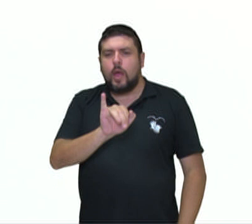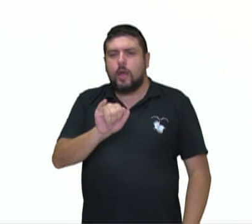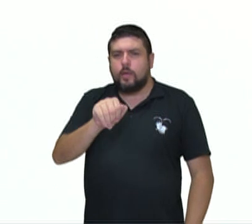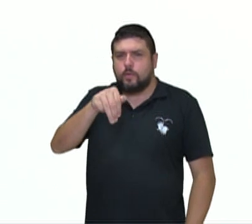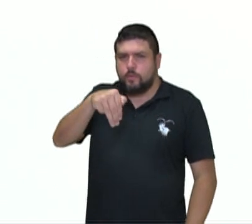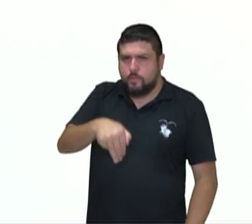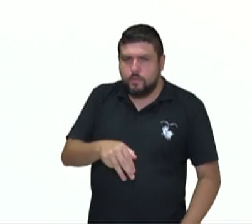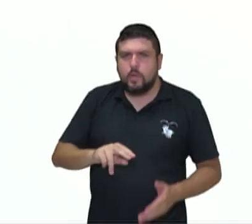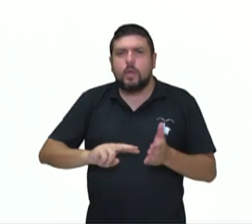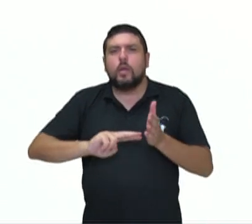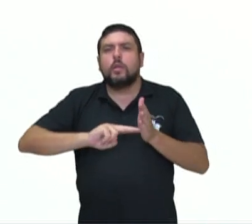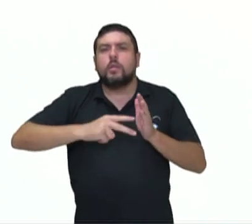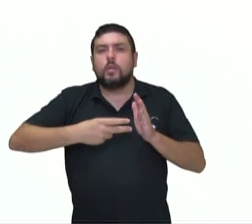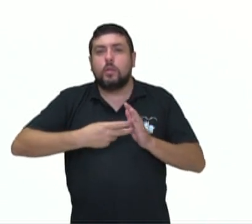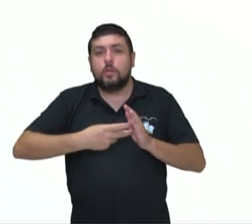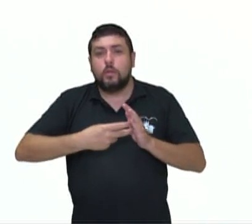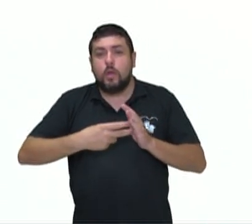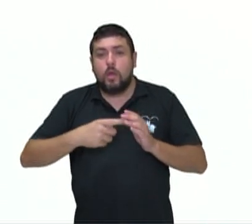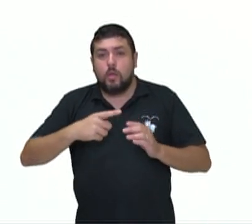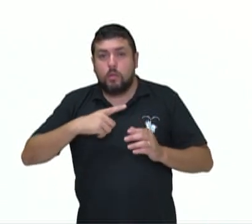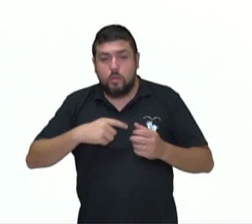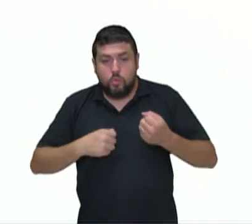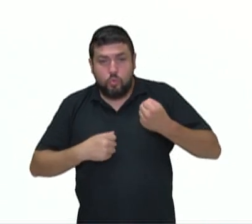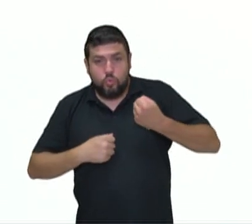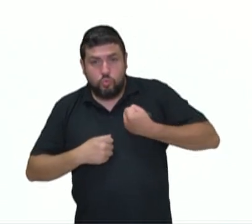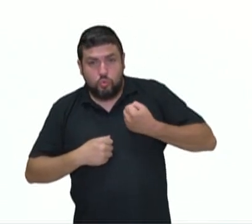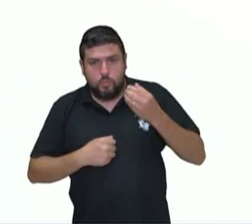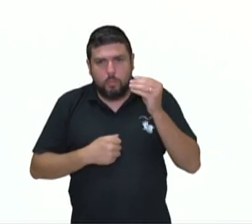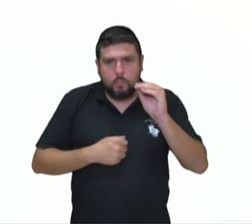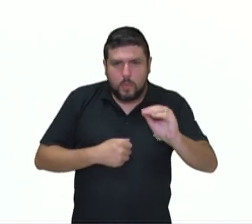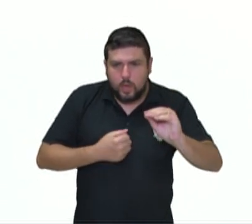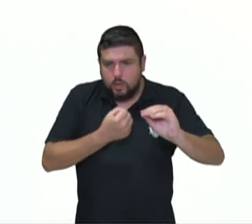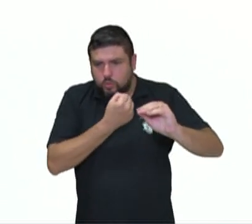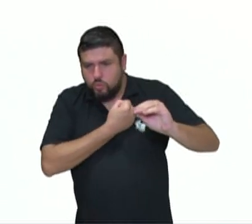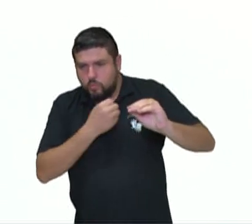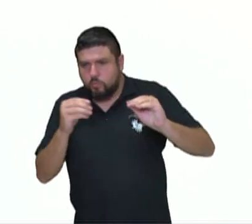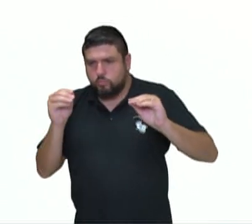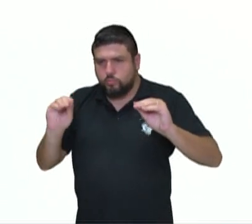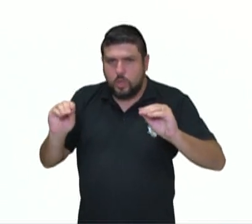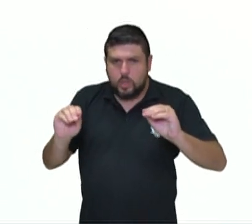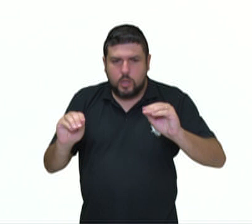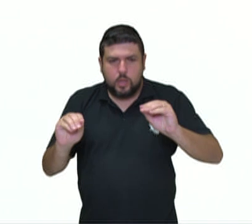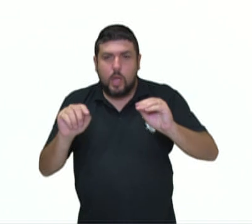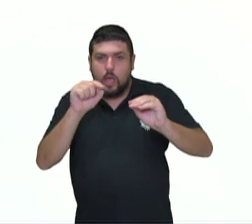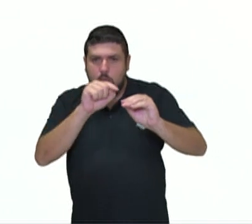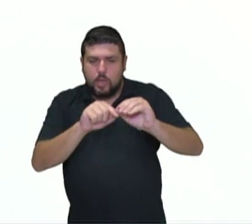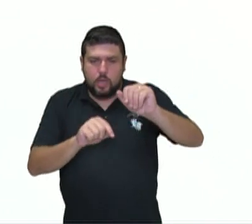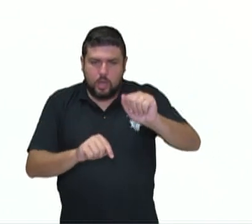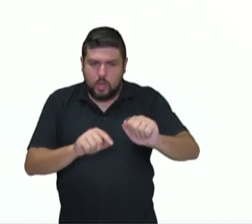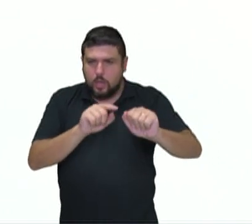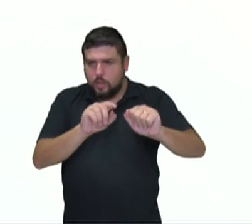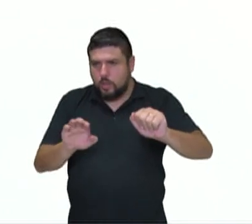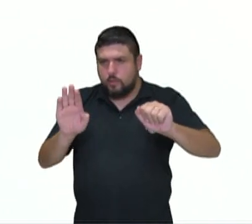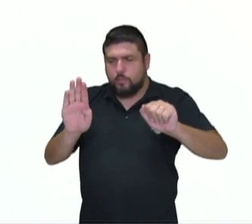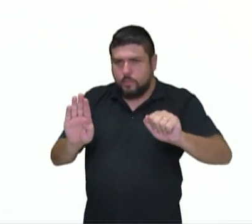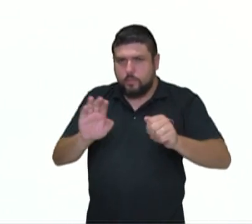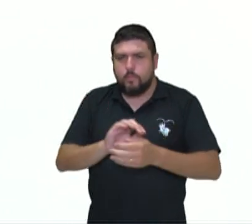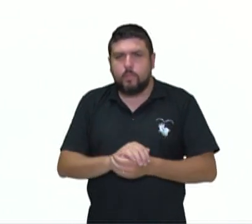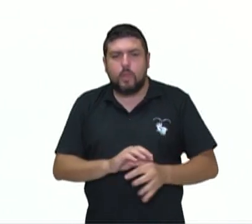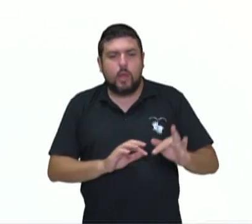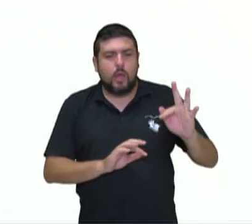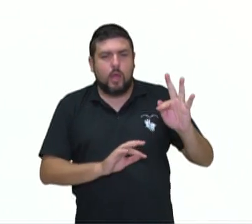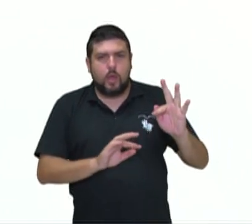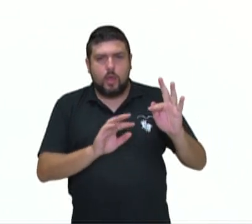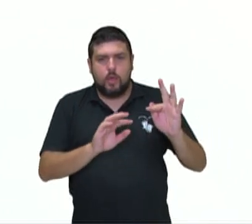dois números reais, que são A e B, tal que f de x